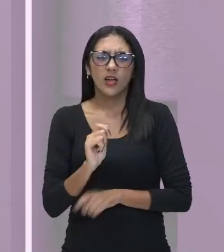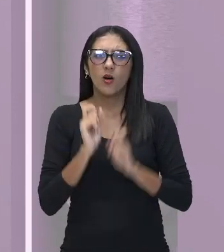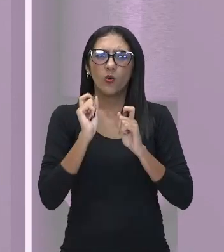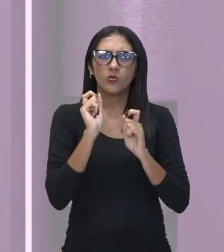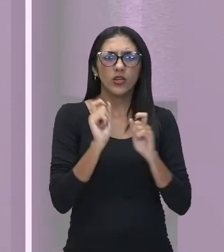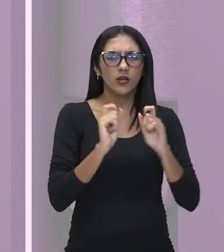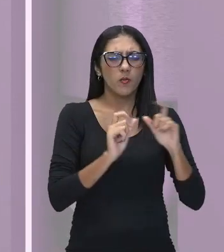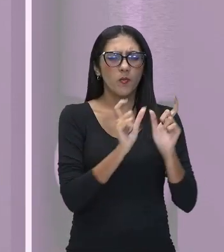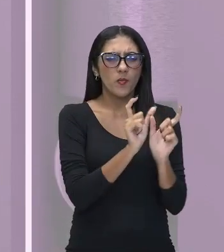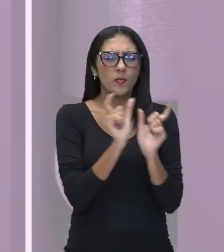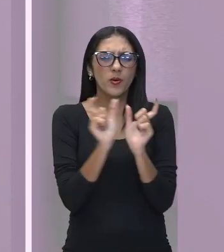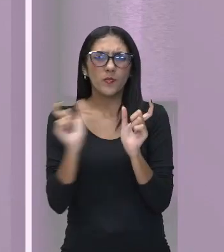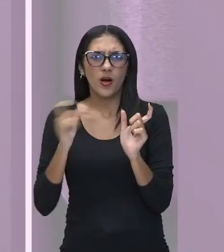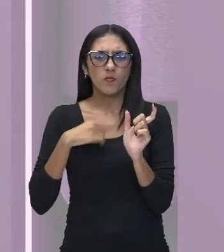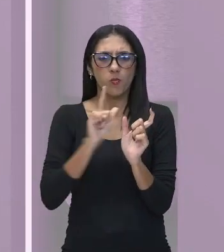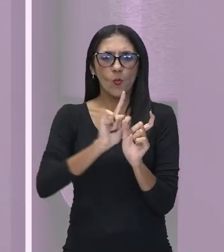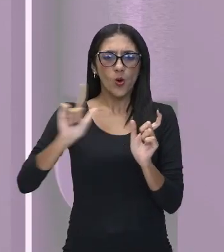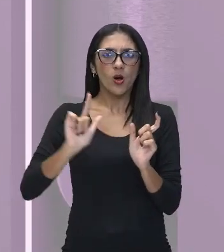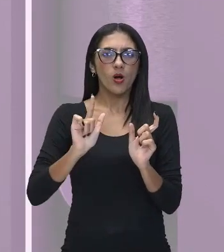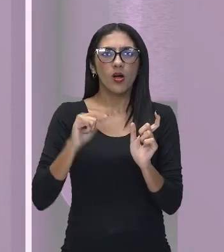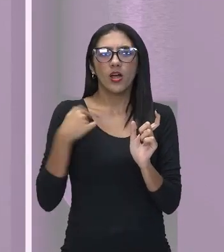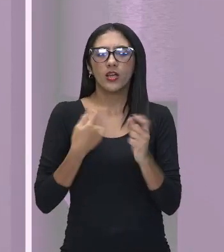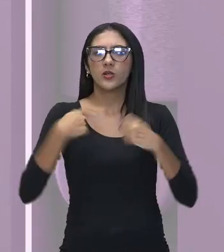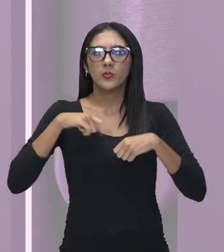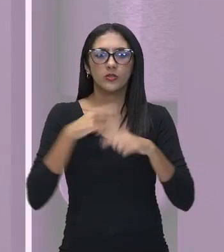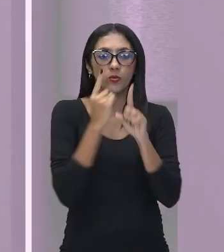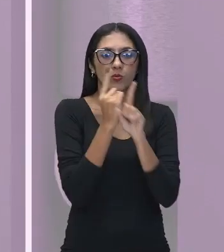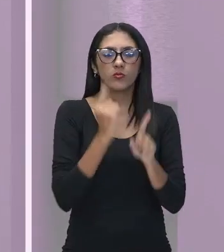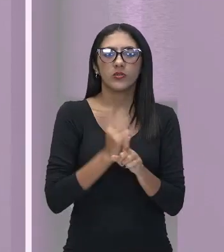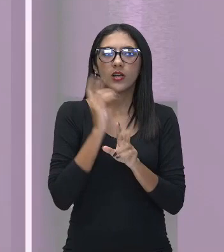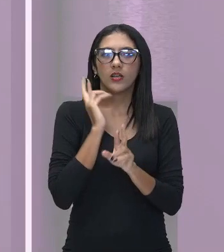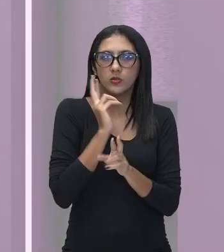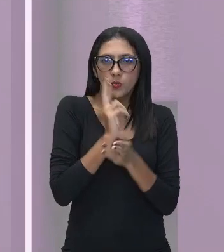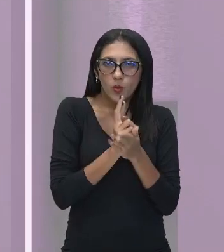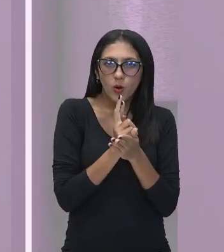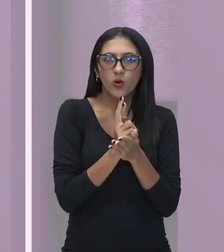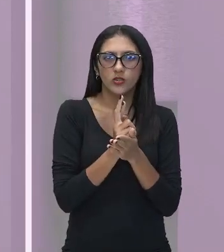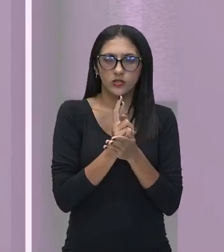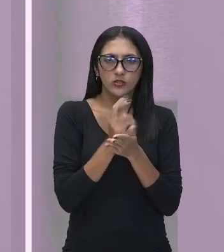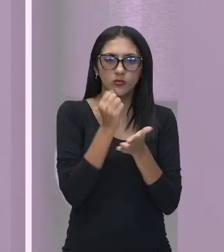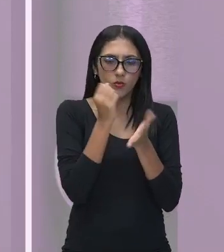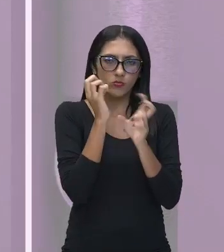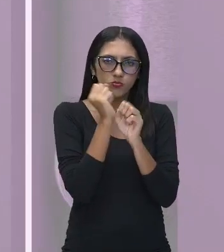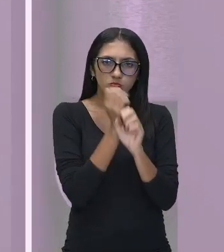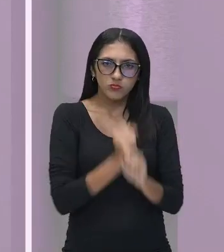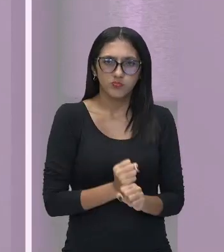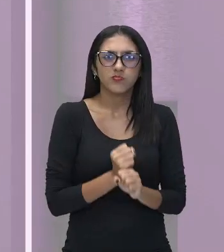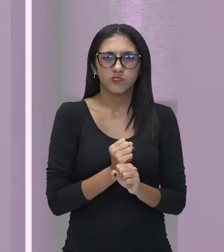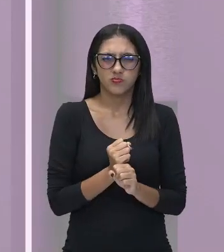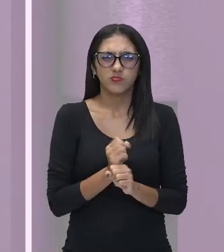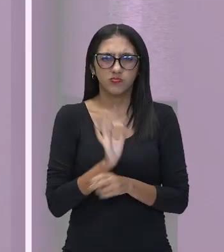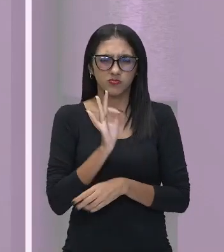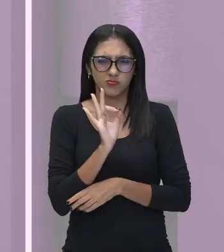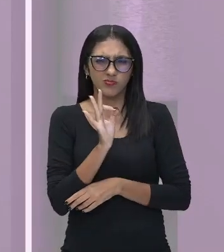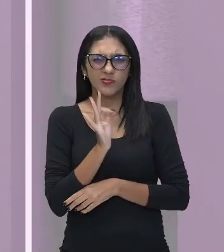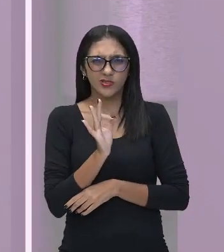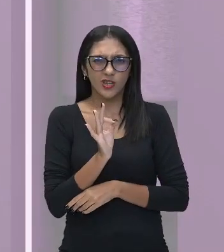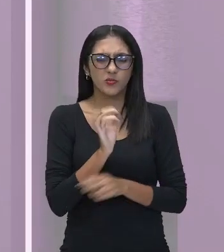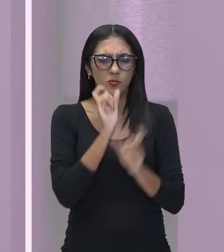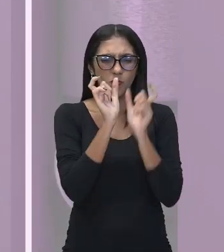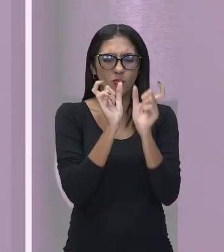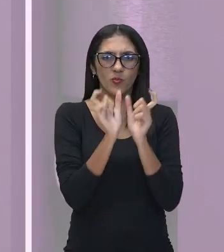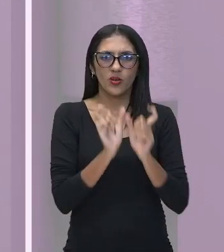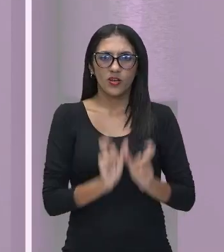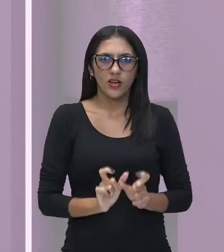polinômio tudo bem e aí vai importante a gente lembrar que como nós falar quando estamos falando de completar um quadrado